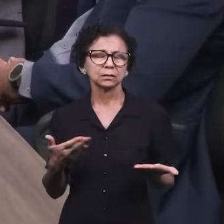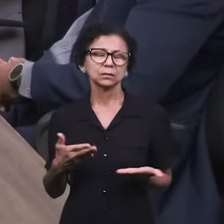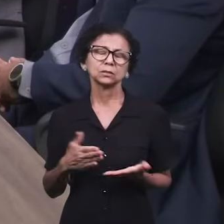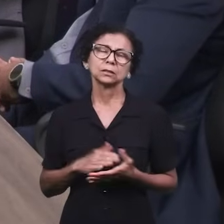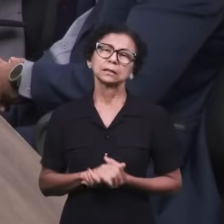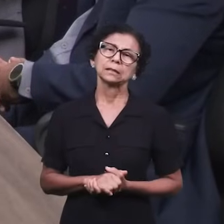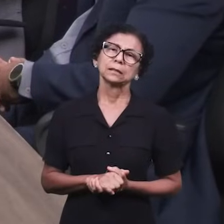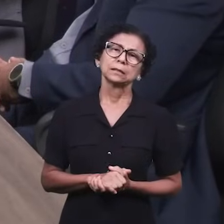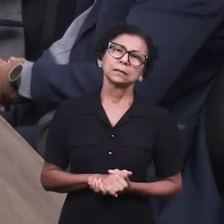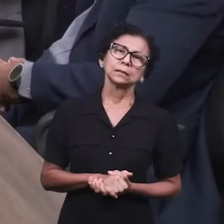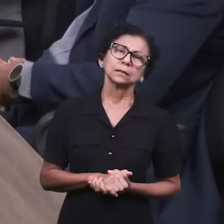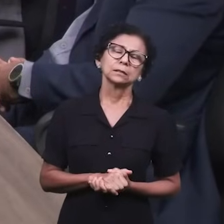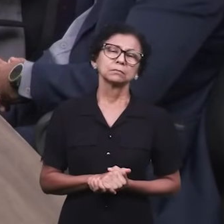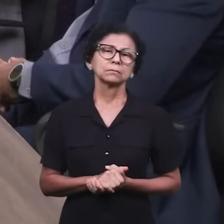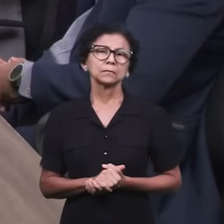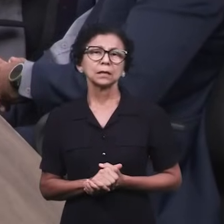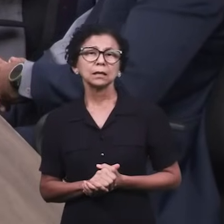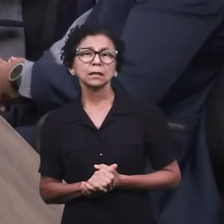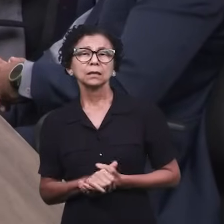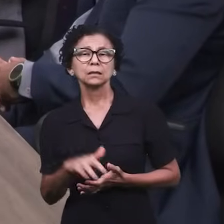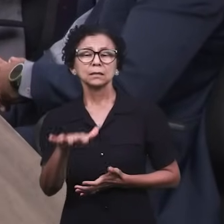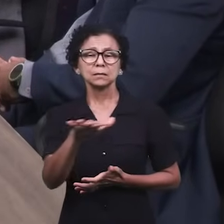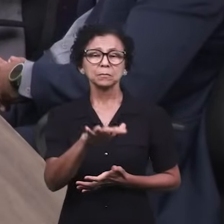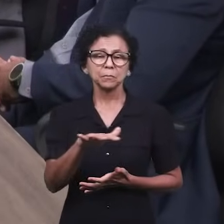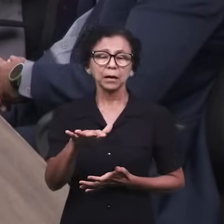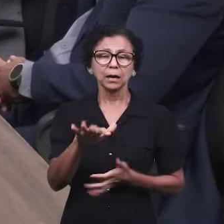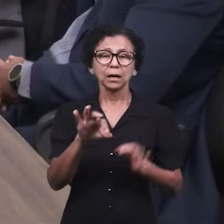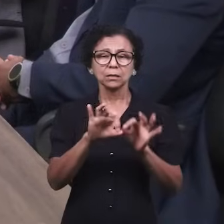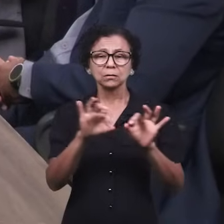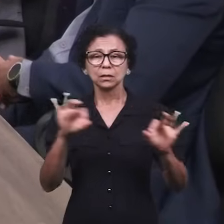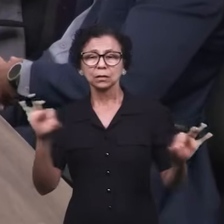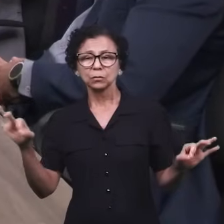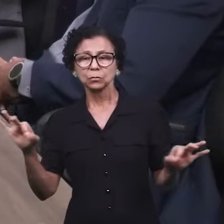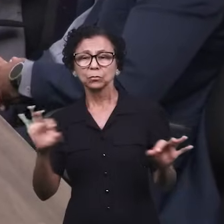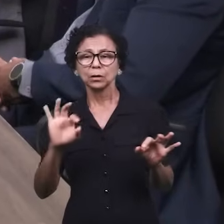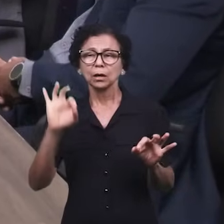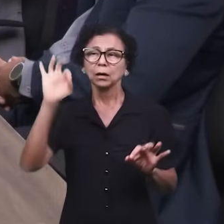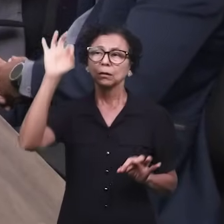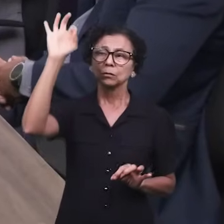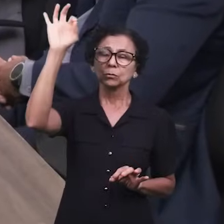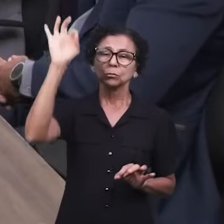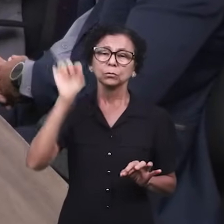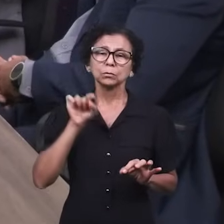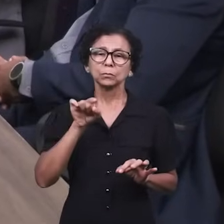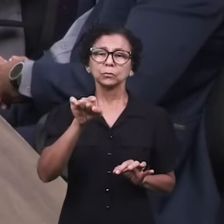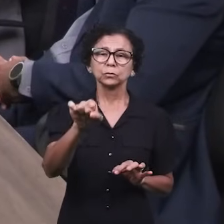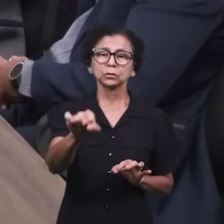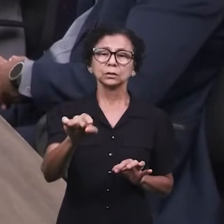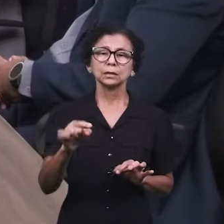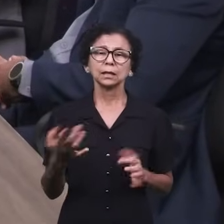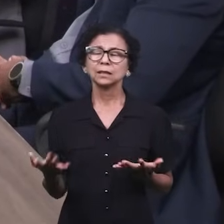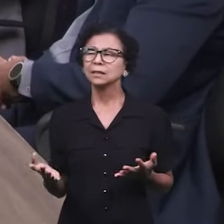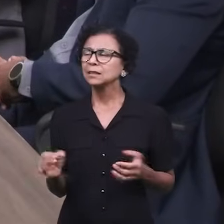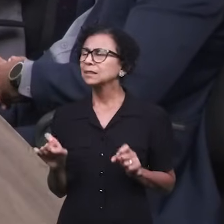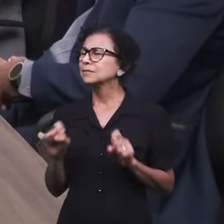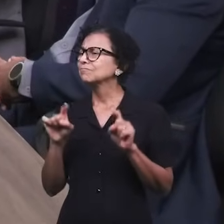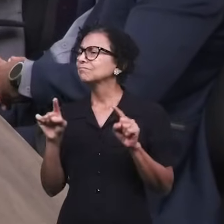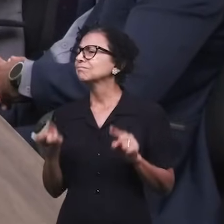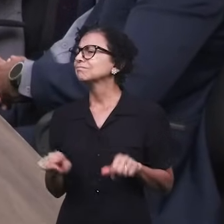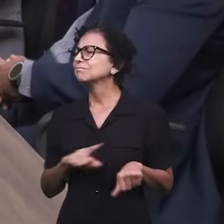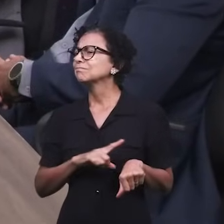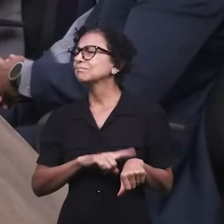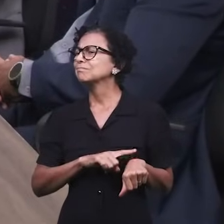muito essa questão do que é o espaço, da largura, altura, profundidade, mas e o tempo? Gostaria que você explicasse para nós